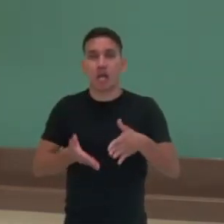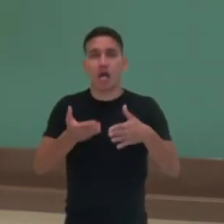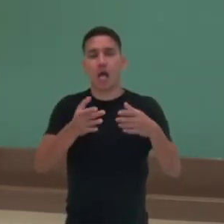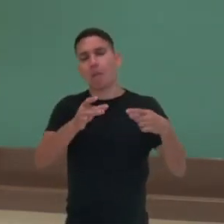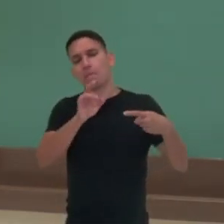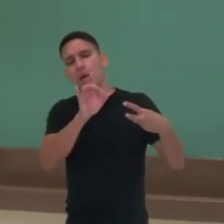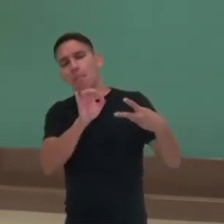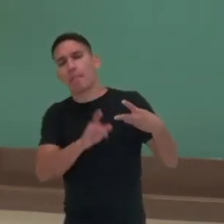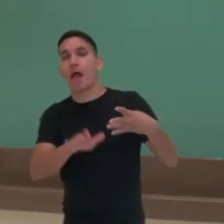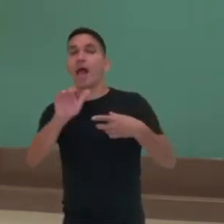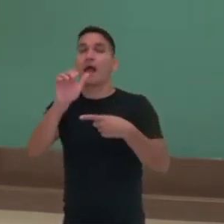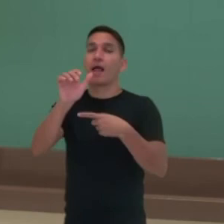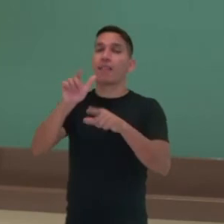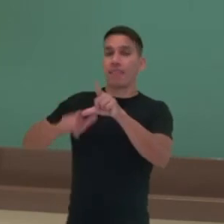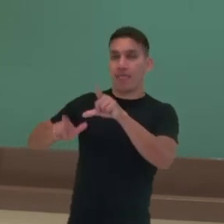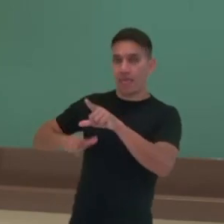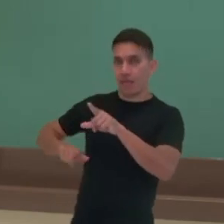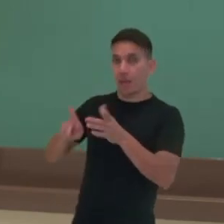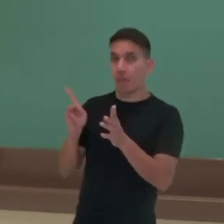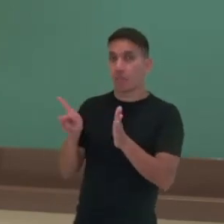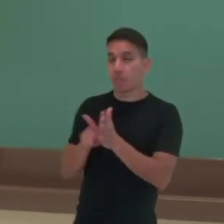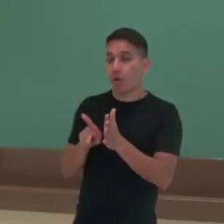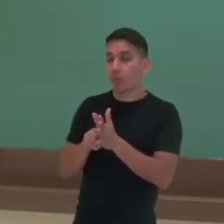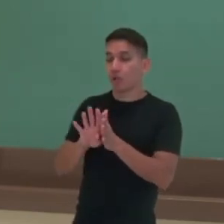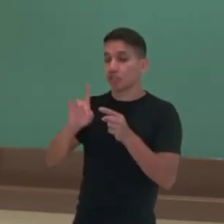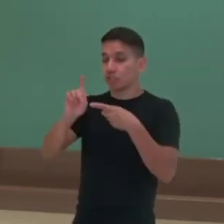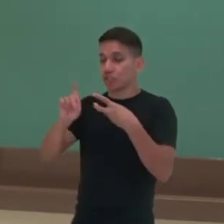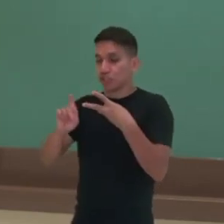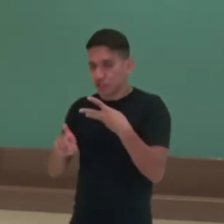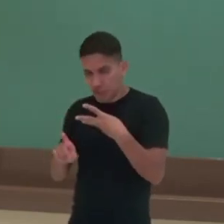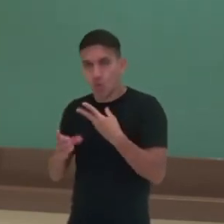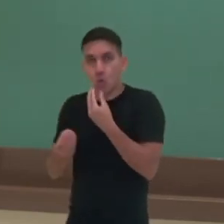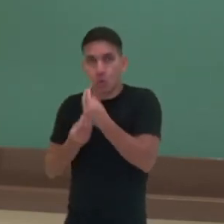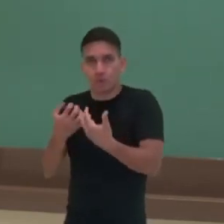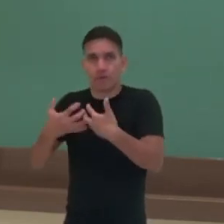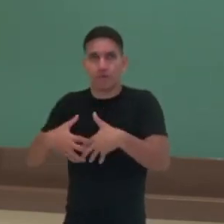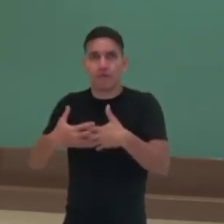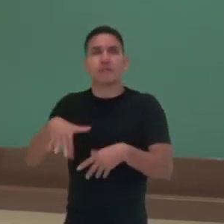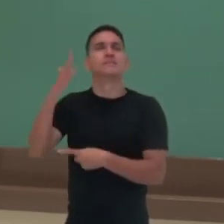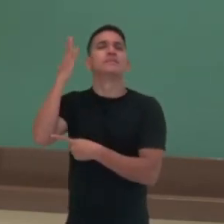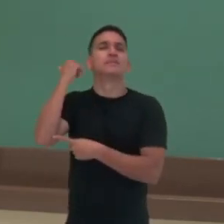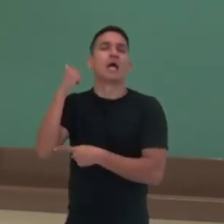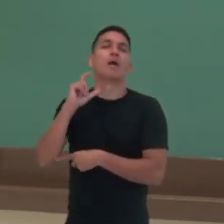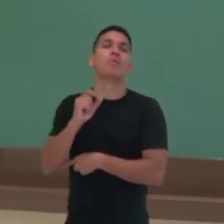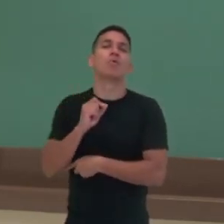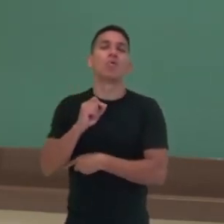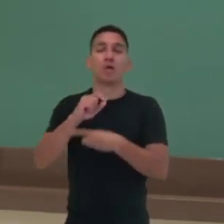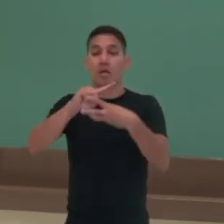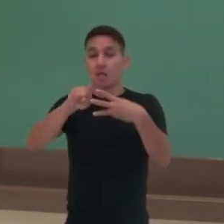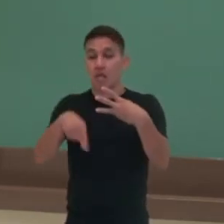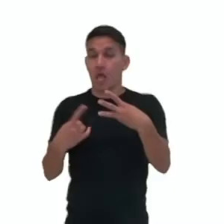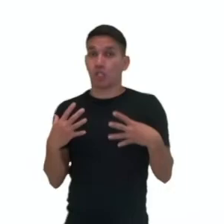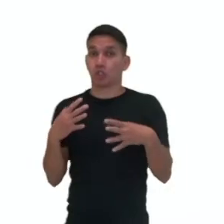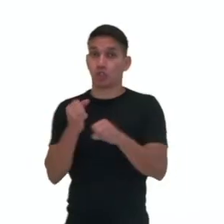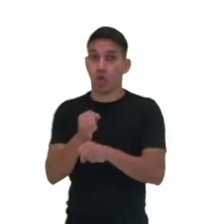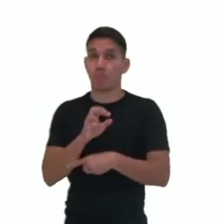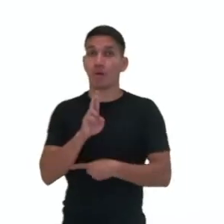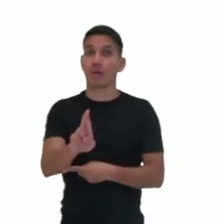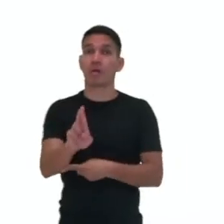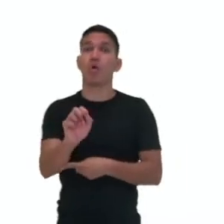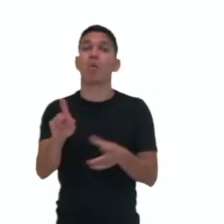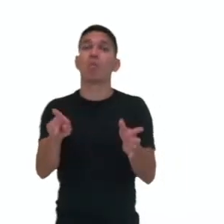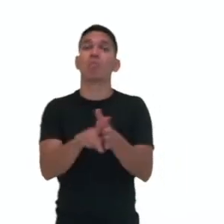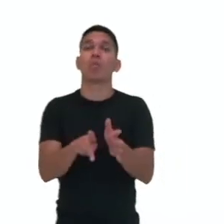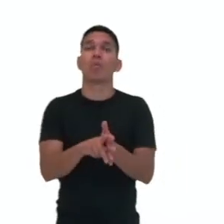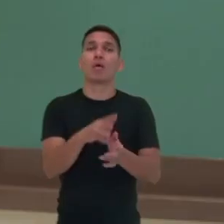cada letrinha dessa em função de x e como nós já sabemos, a soma desses 3 números tem que ser igual